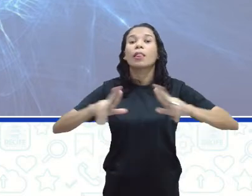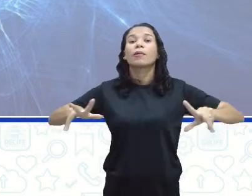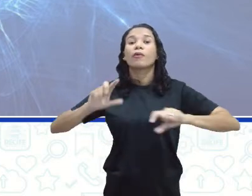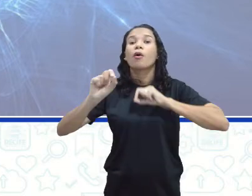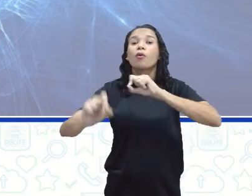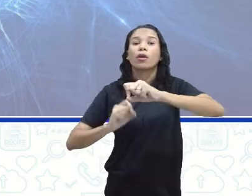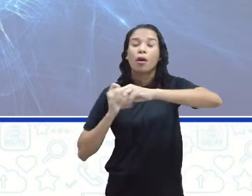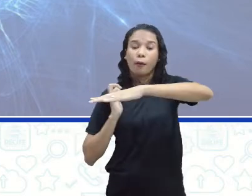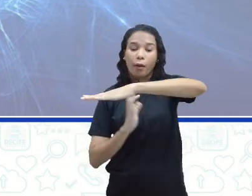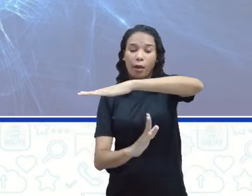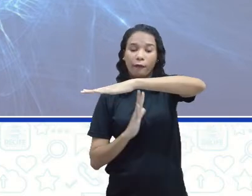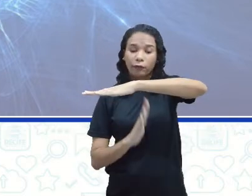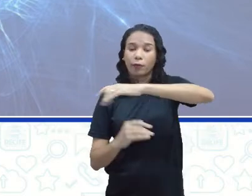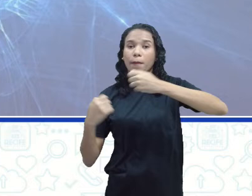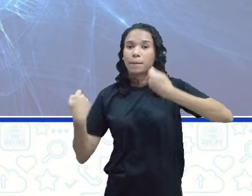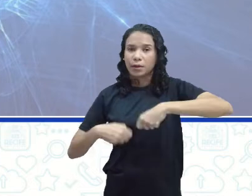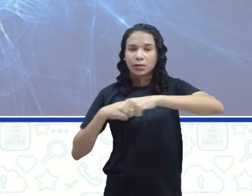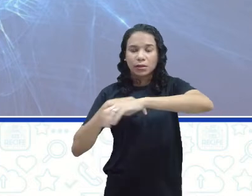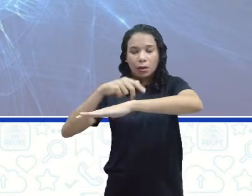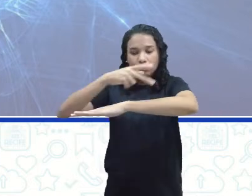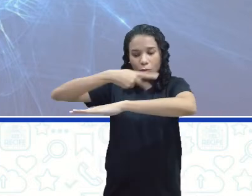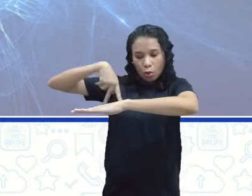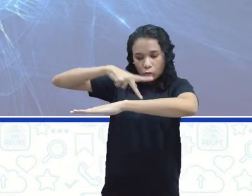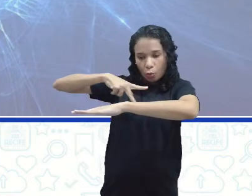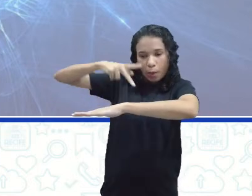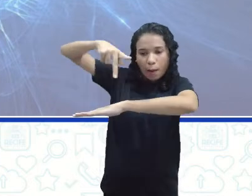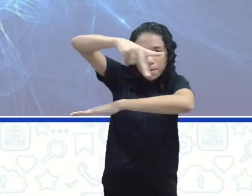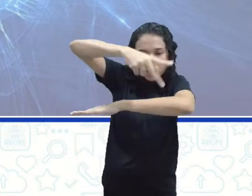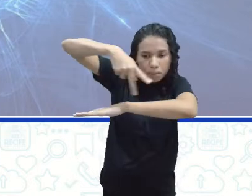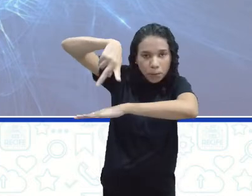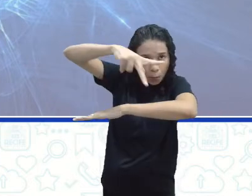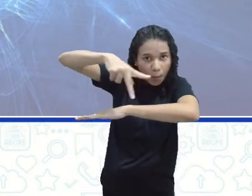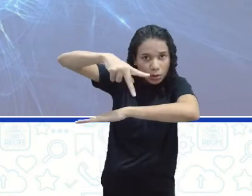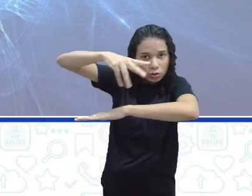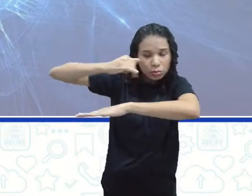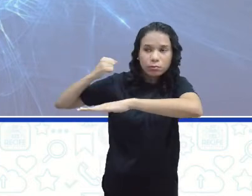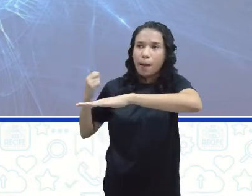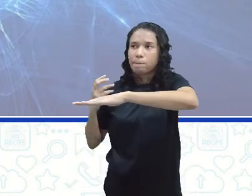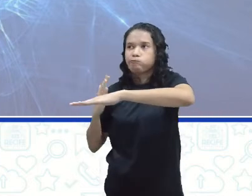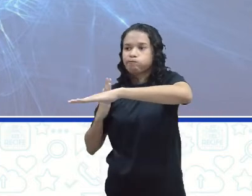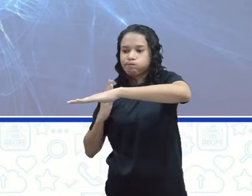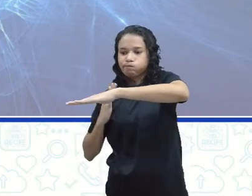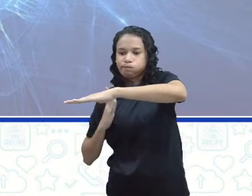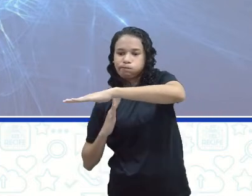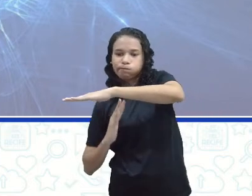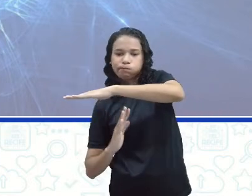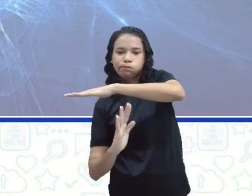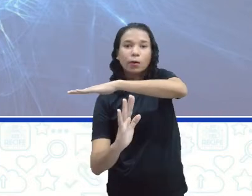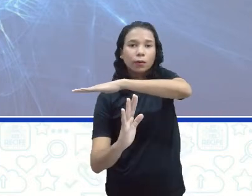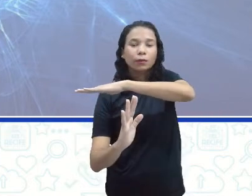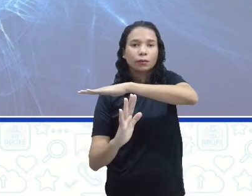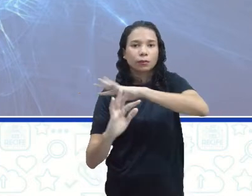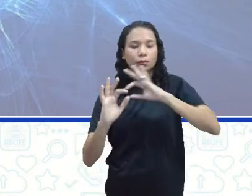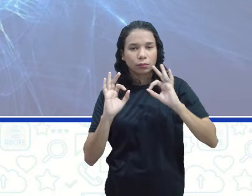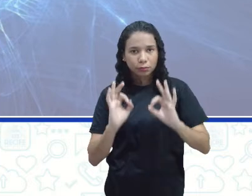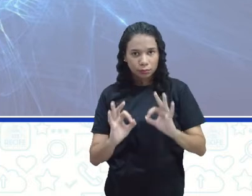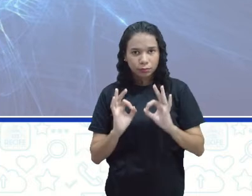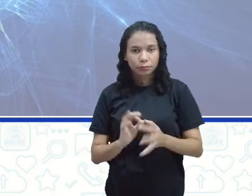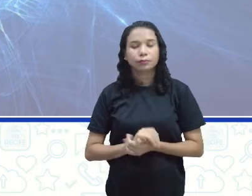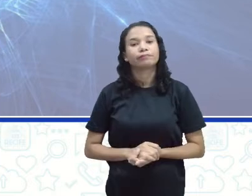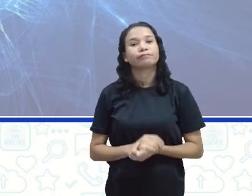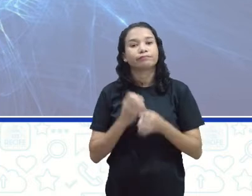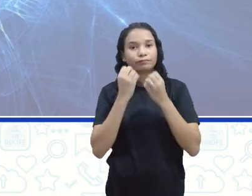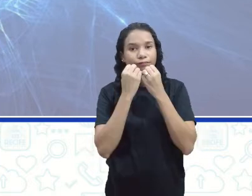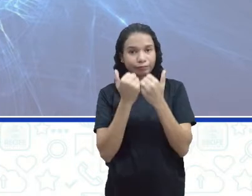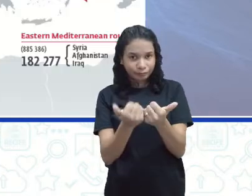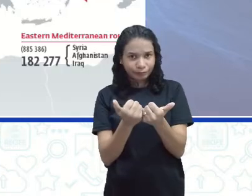é justamente a fronteira, né? Você não ultrapassa nenhuma fronteira internacional. Beleza, meus